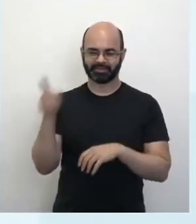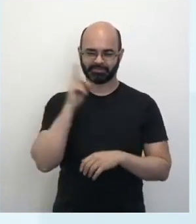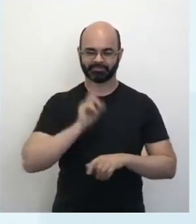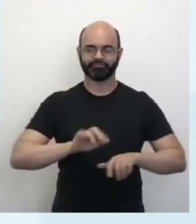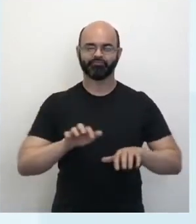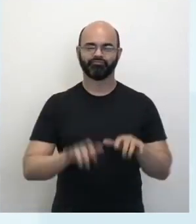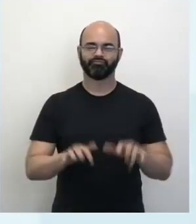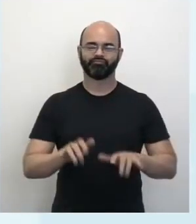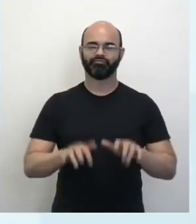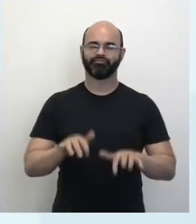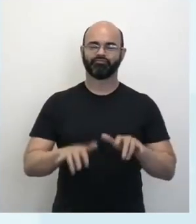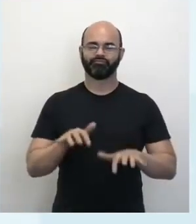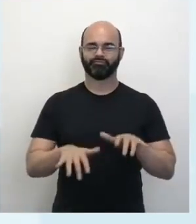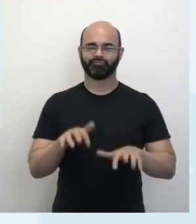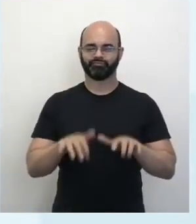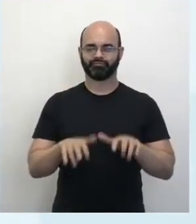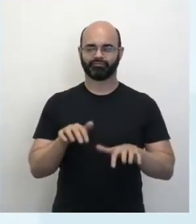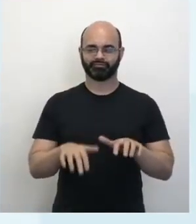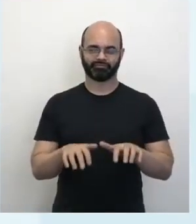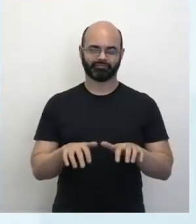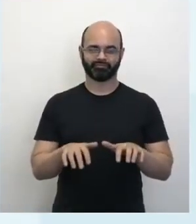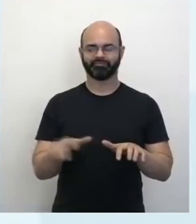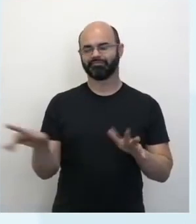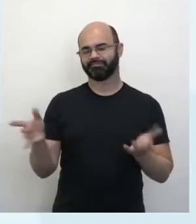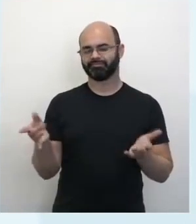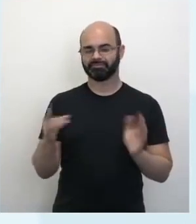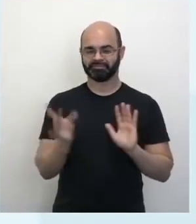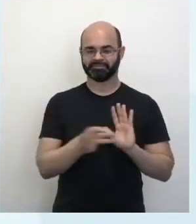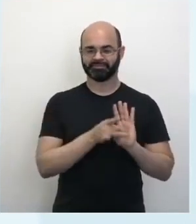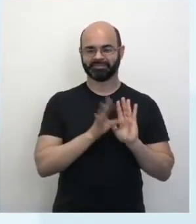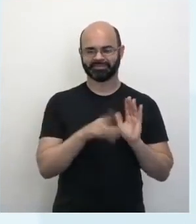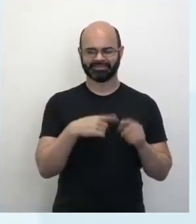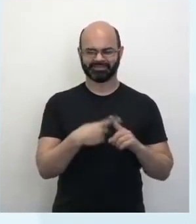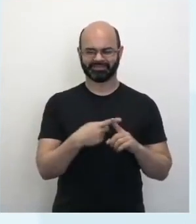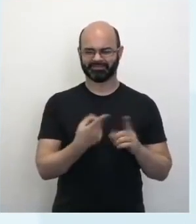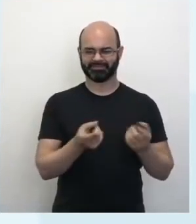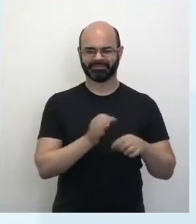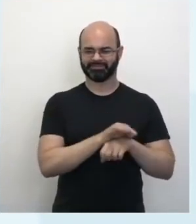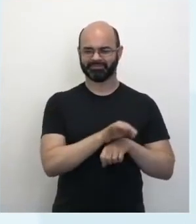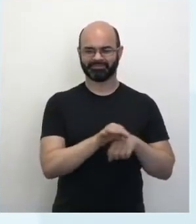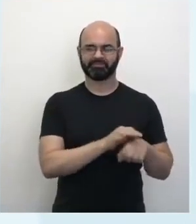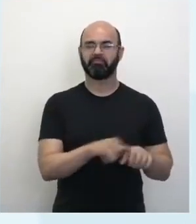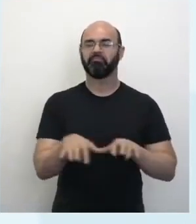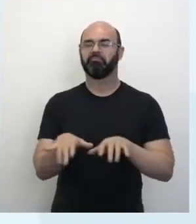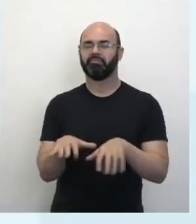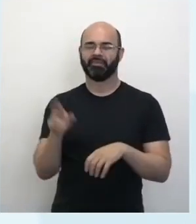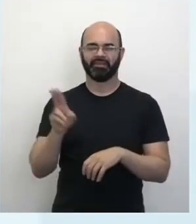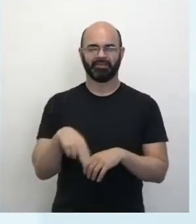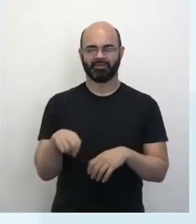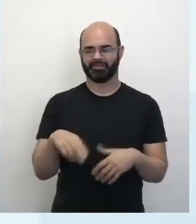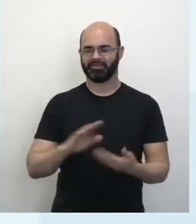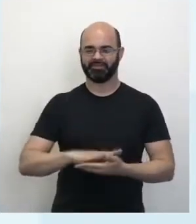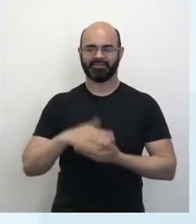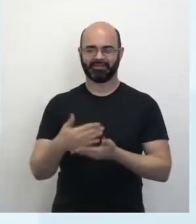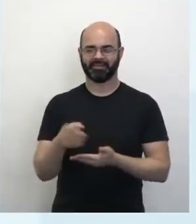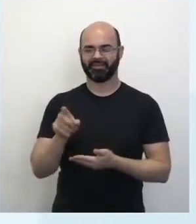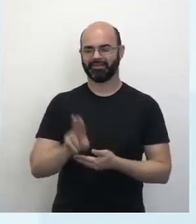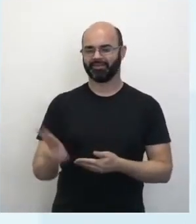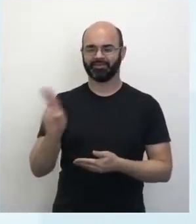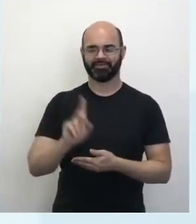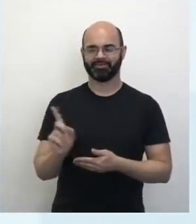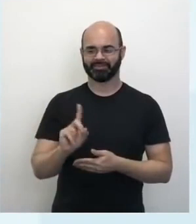está fazendo já uma parte aí personificada, né? Que Joaninha não usa computador, não usa tablet, mas aqui tem